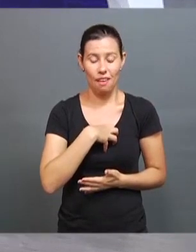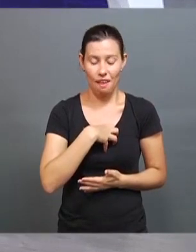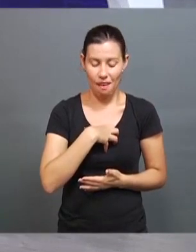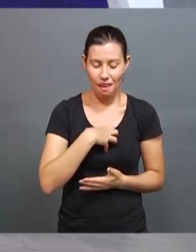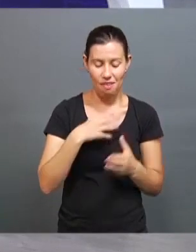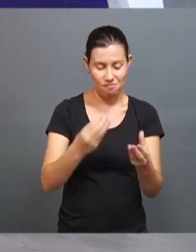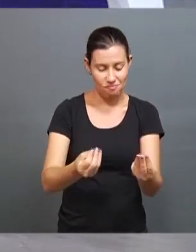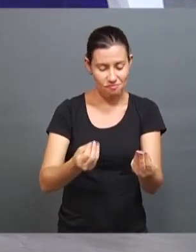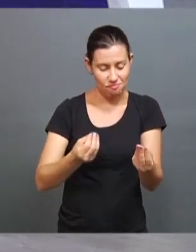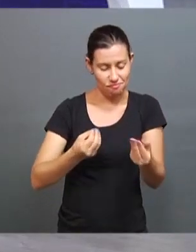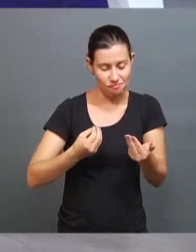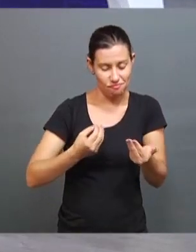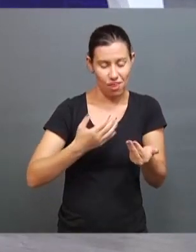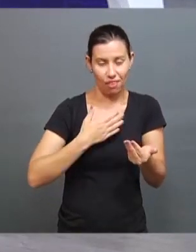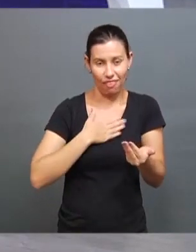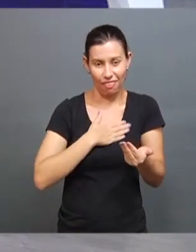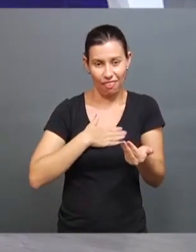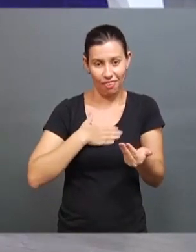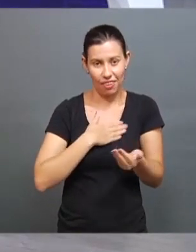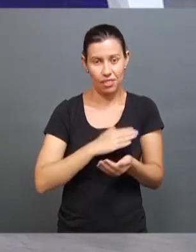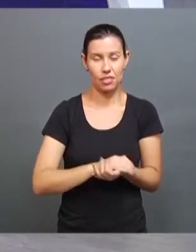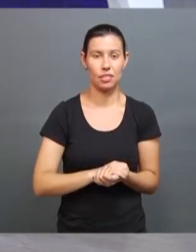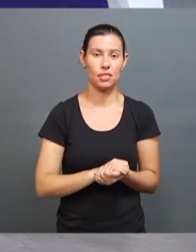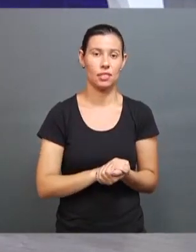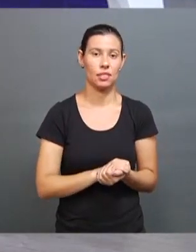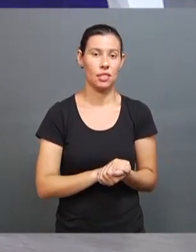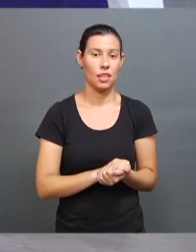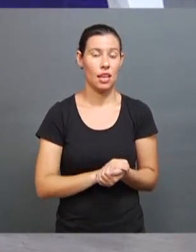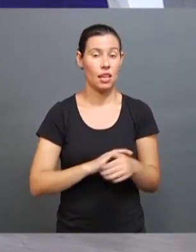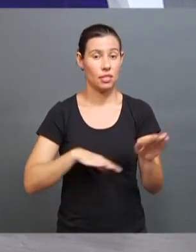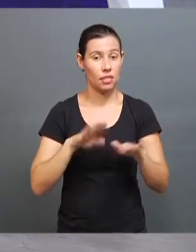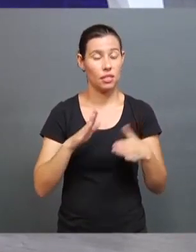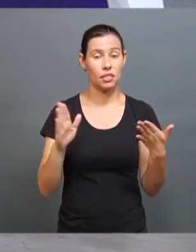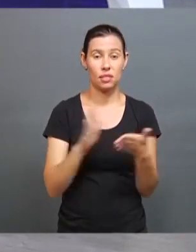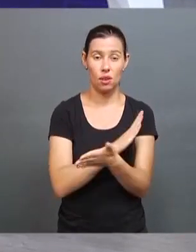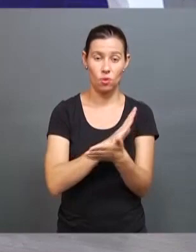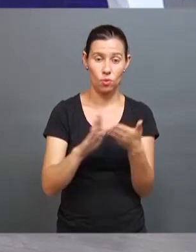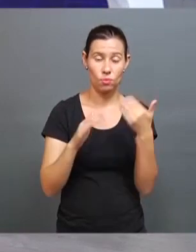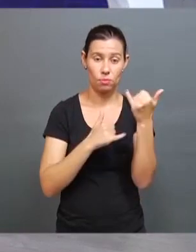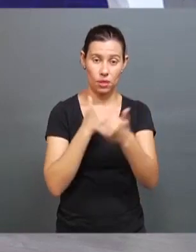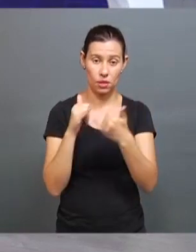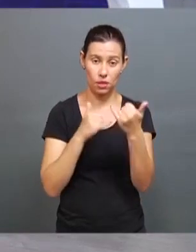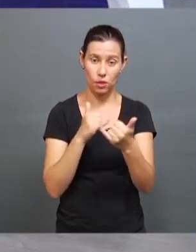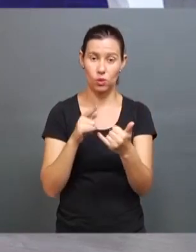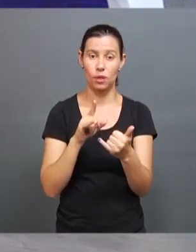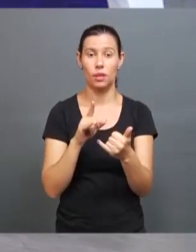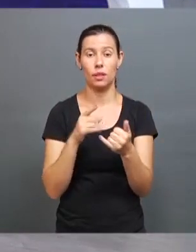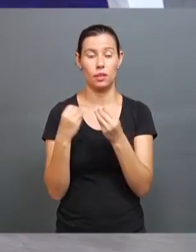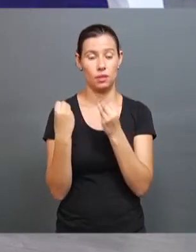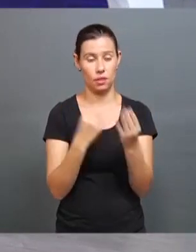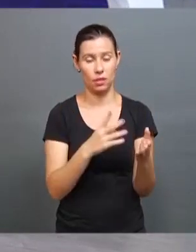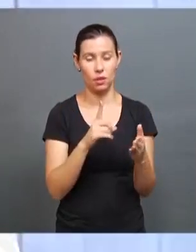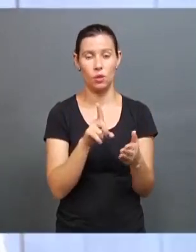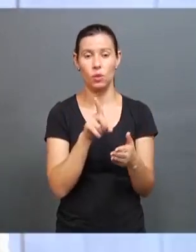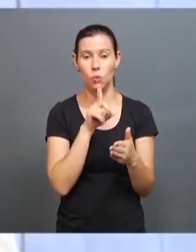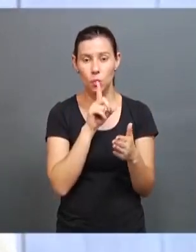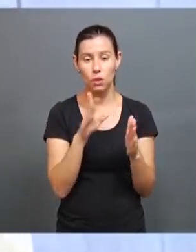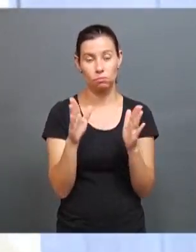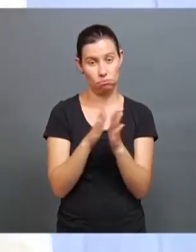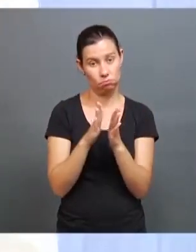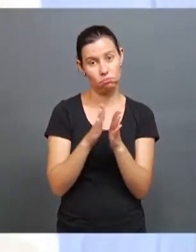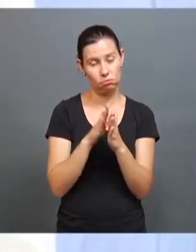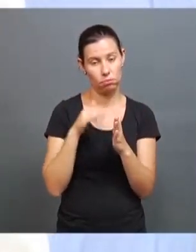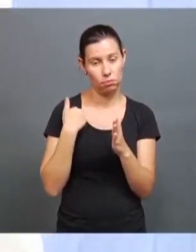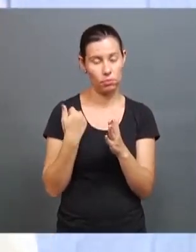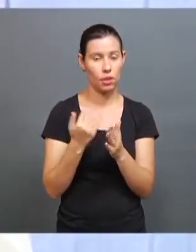tem muitos brinquedos que ela não brinca porque é aniversário, né? Você ganha muitos. Mas ela escolheu aqueles e aqueles ela vê sentido, realmente. E aí é